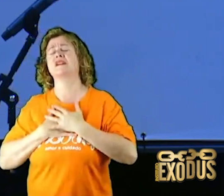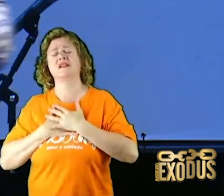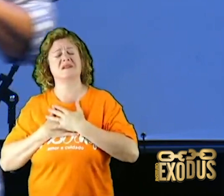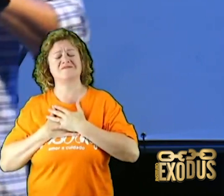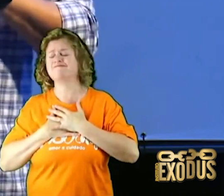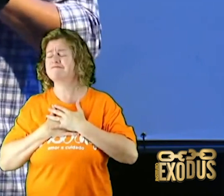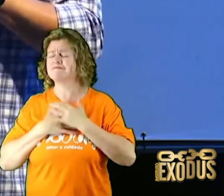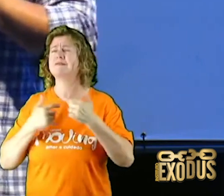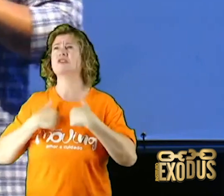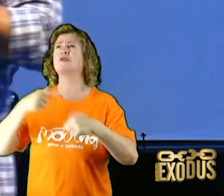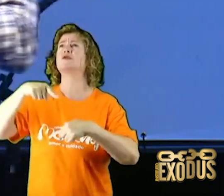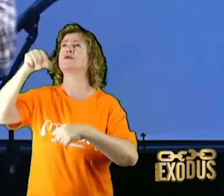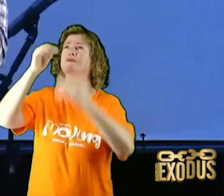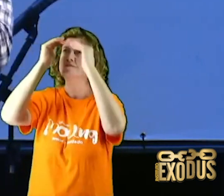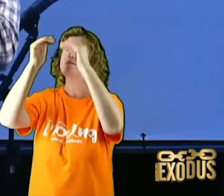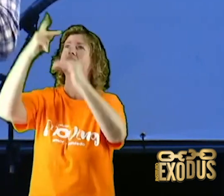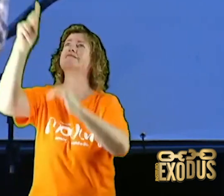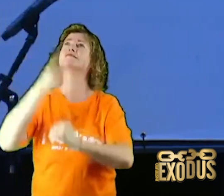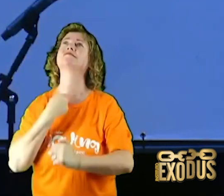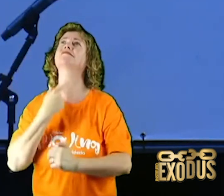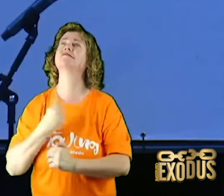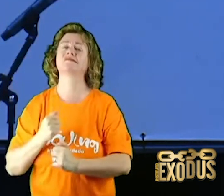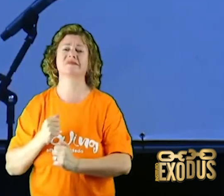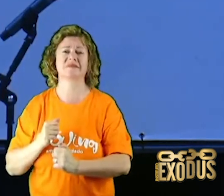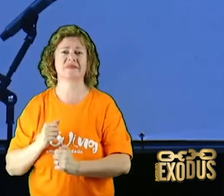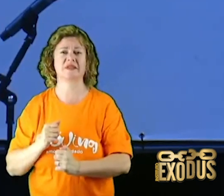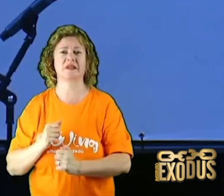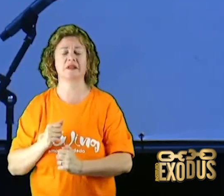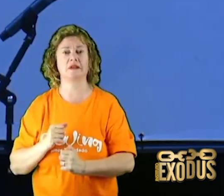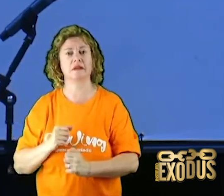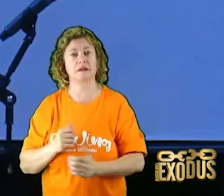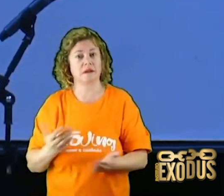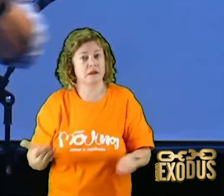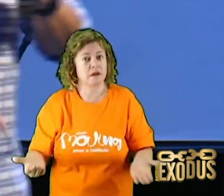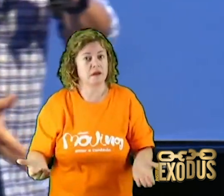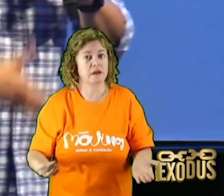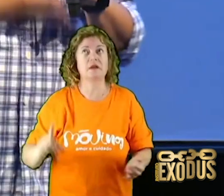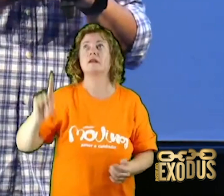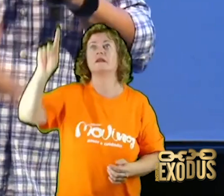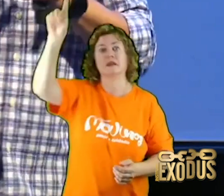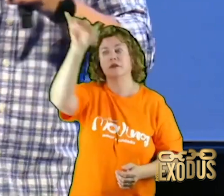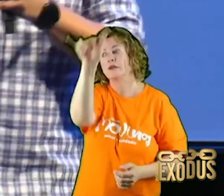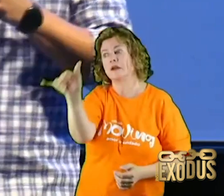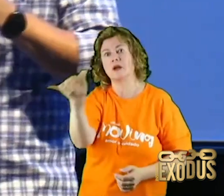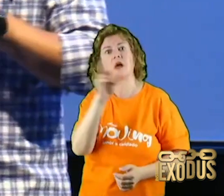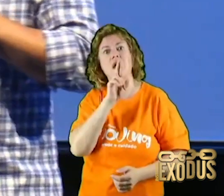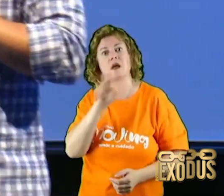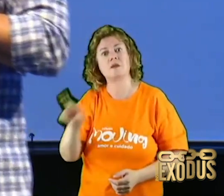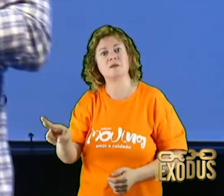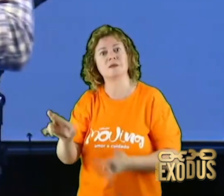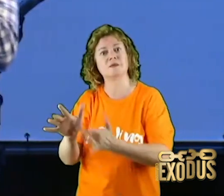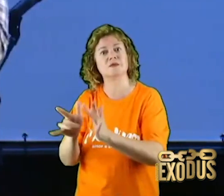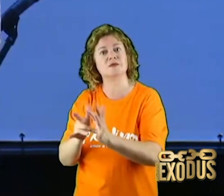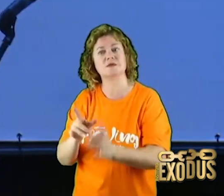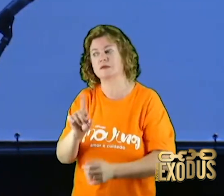Então tem horas que Deus está dizendo para a gente não. Aprenda isso: se o não de Deus é bom,